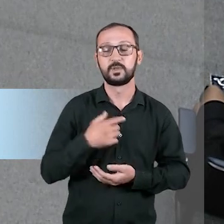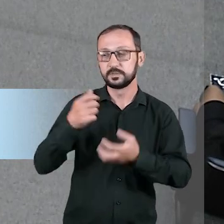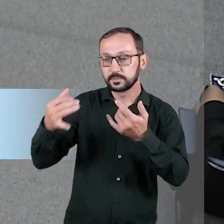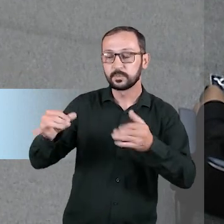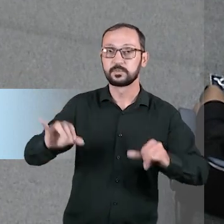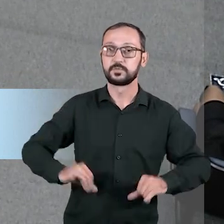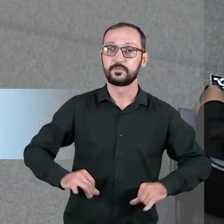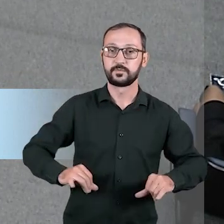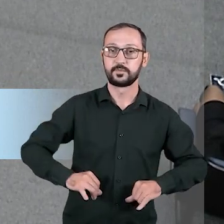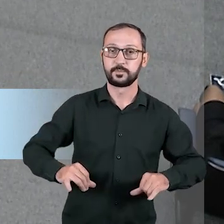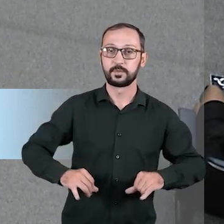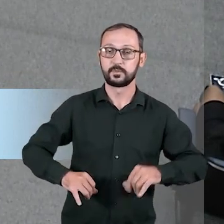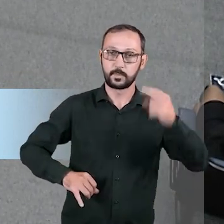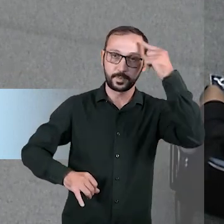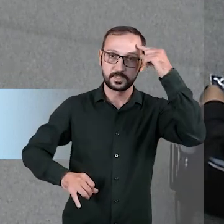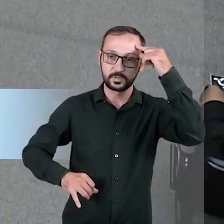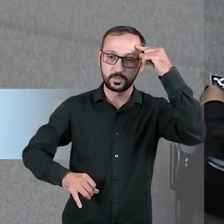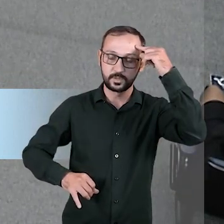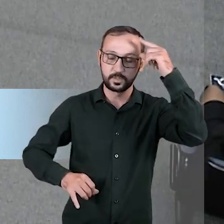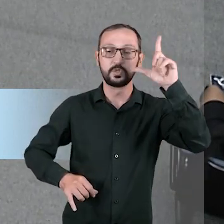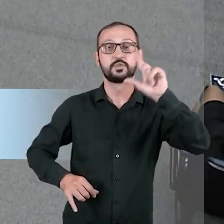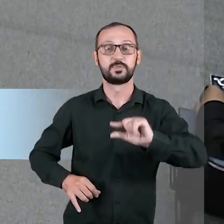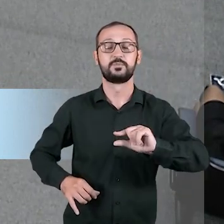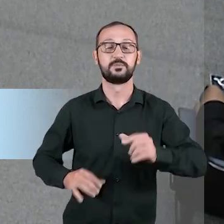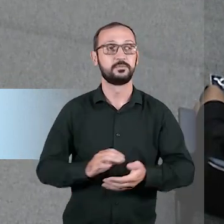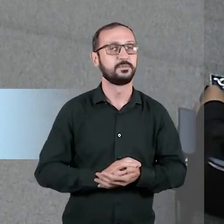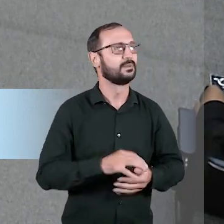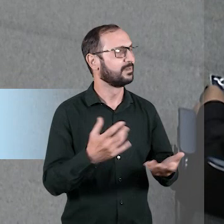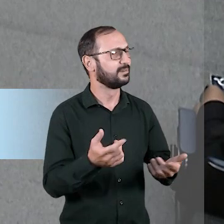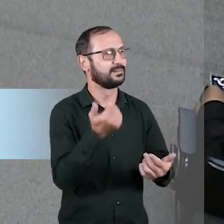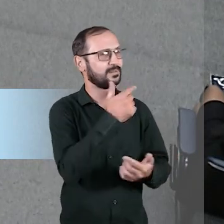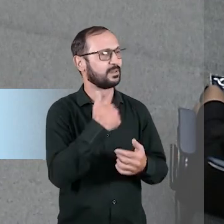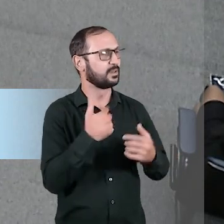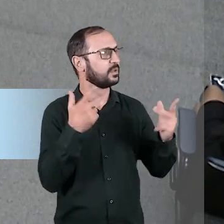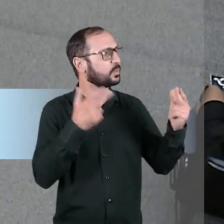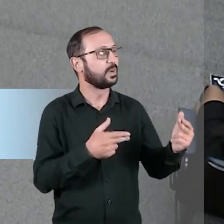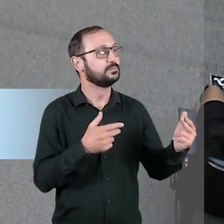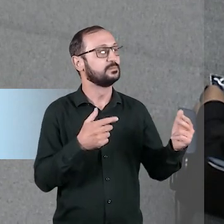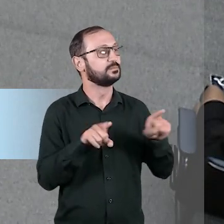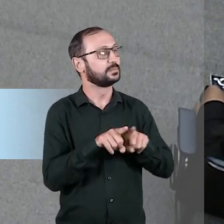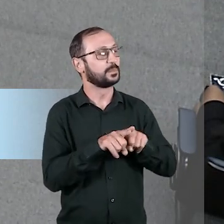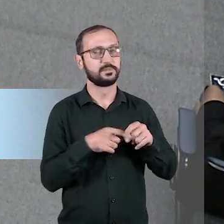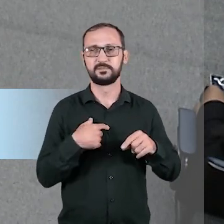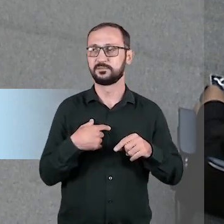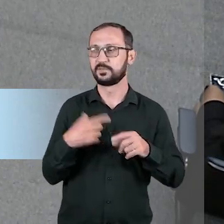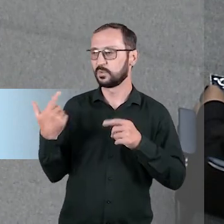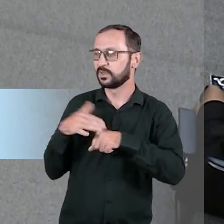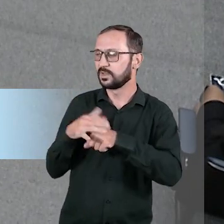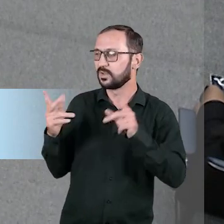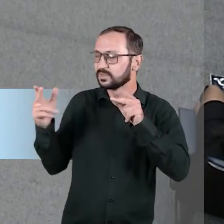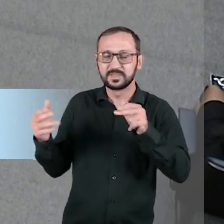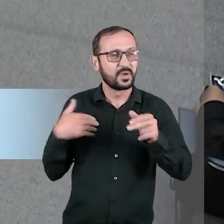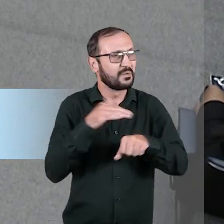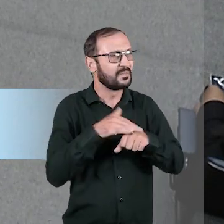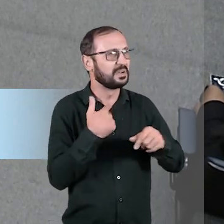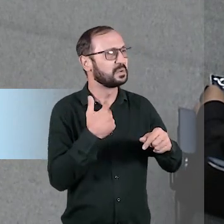o meu sofrimento diminuiu a partir do momento que eu não penso. Ela falou assim, engraçado, eu também. E eu ia comentar isso com